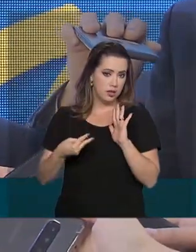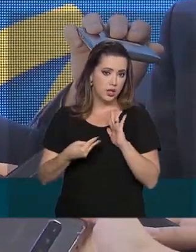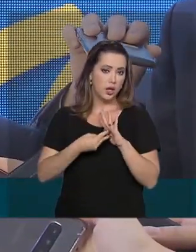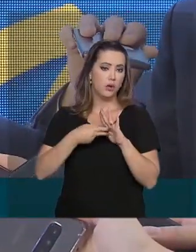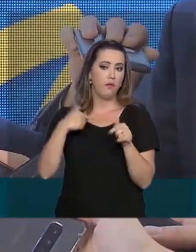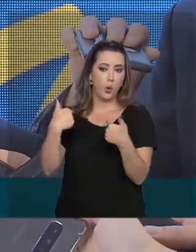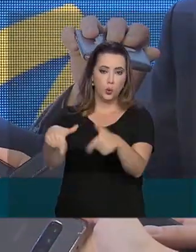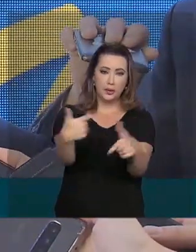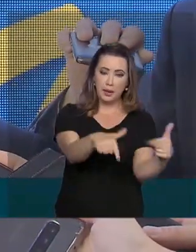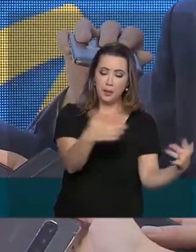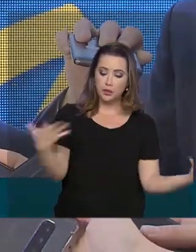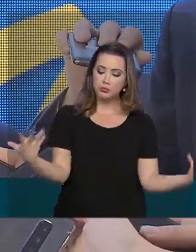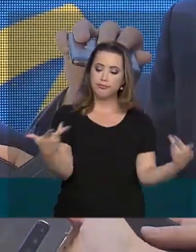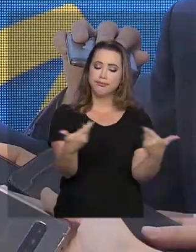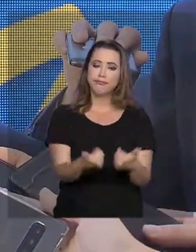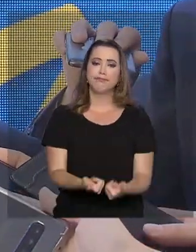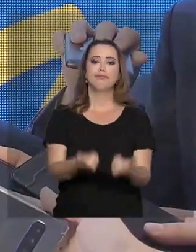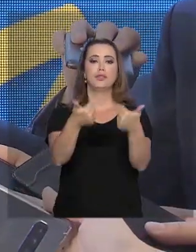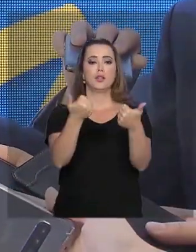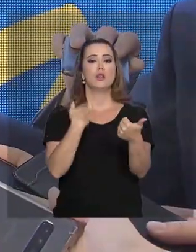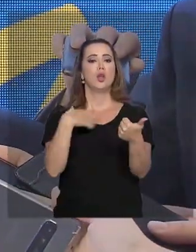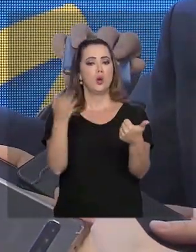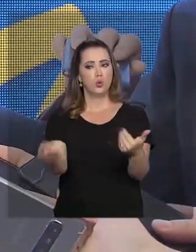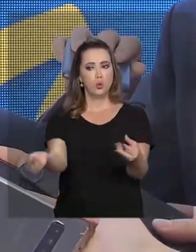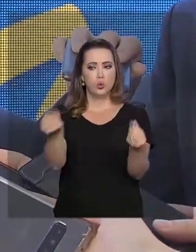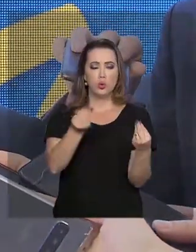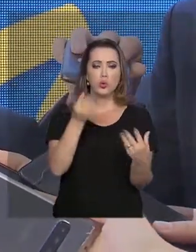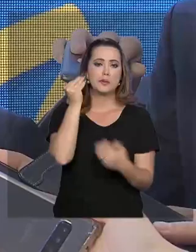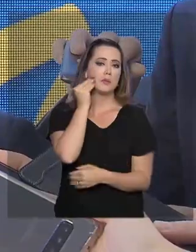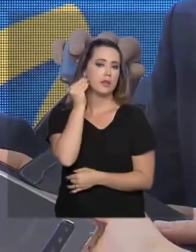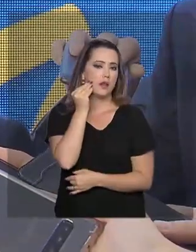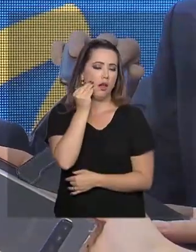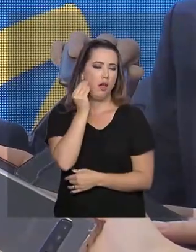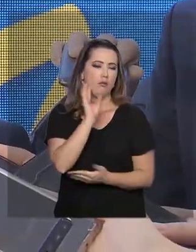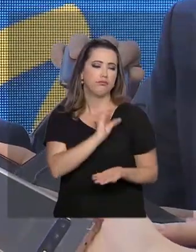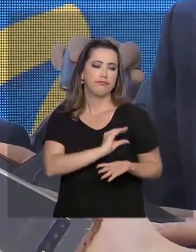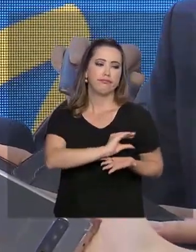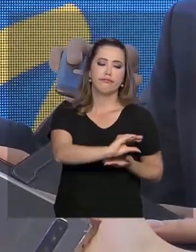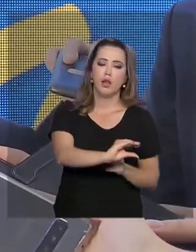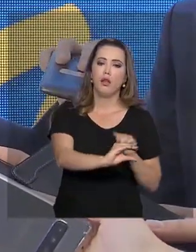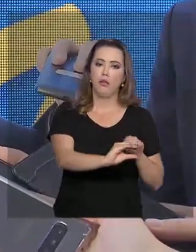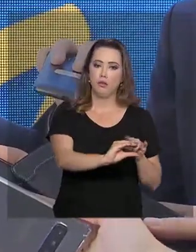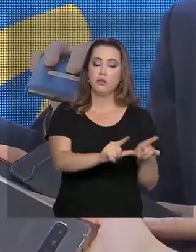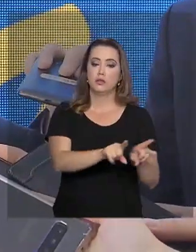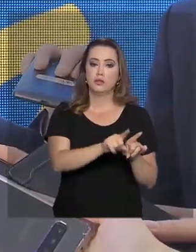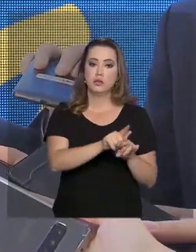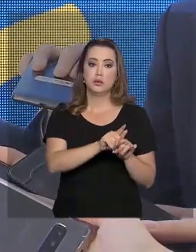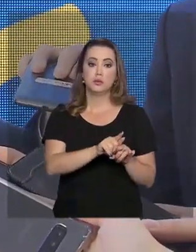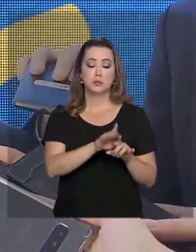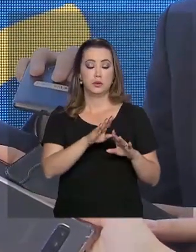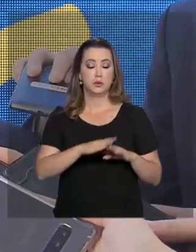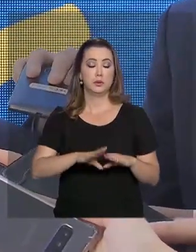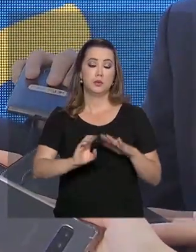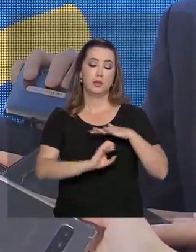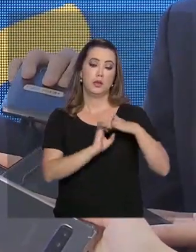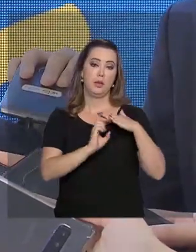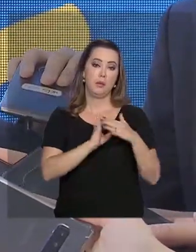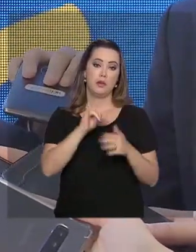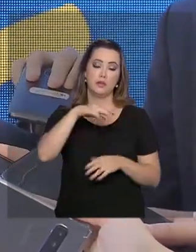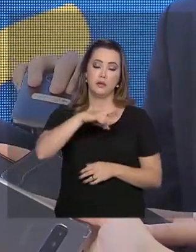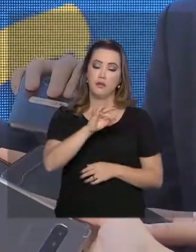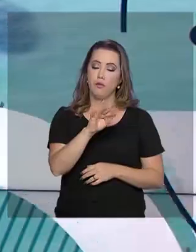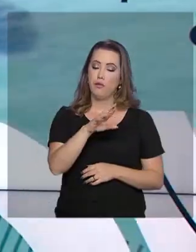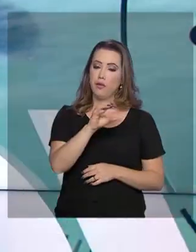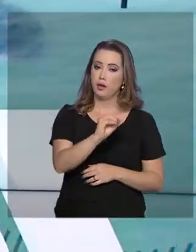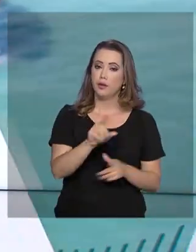excelência por um lado trouxe investimento trouxe experiência essa experiência foi capturada também né pela infraero e todo mundo ganhou todo o